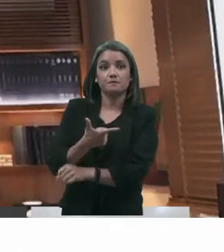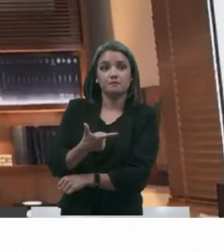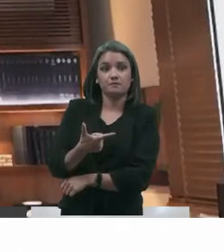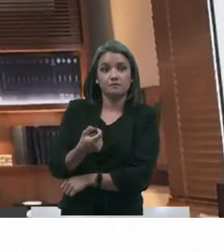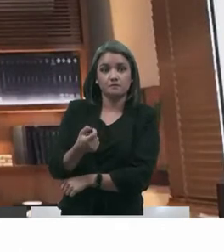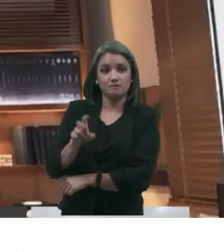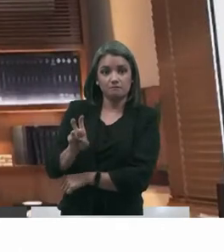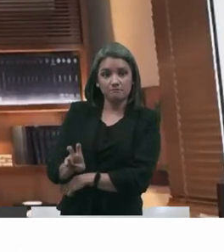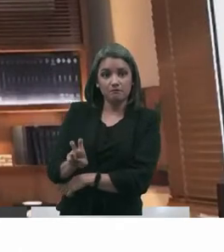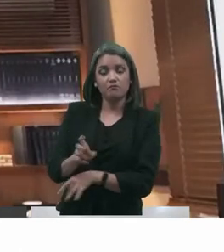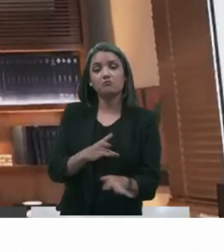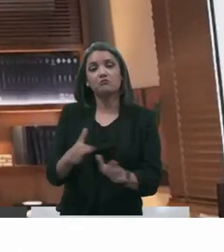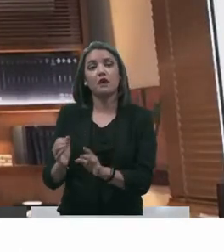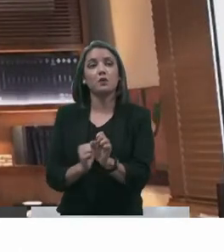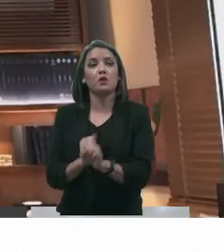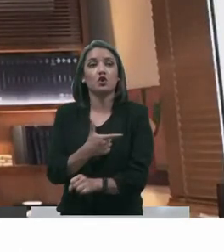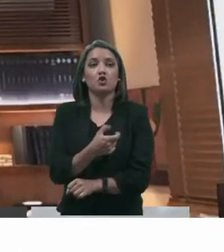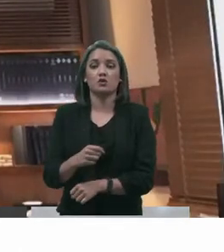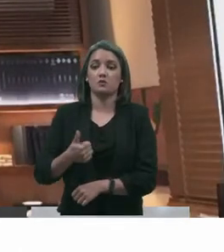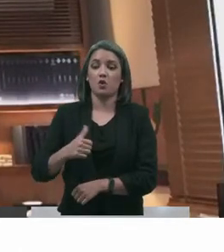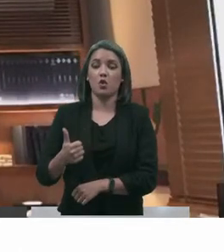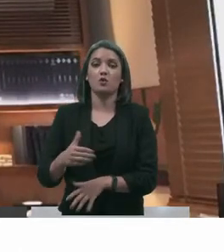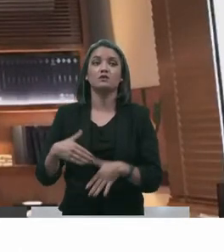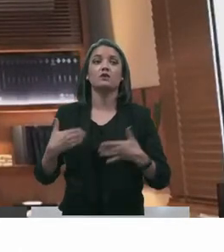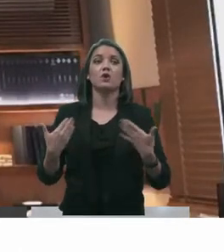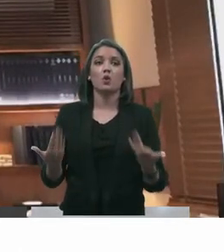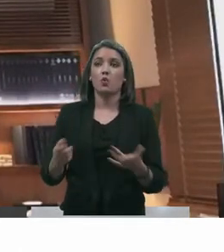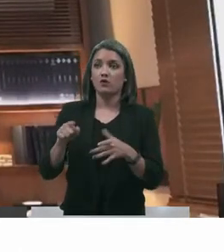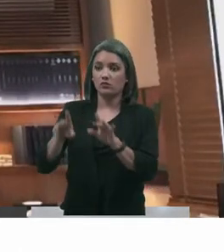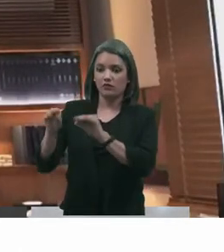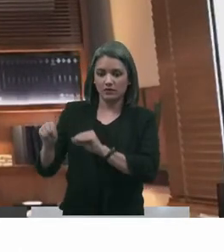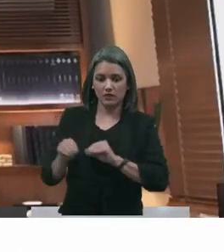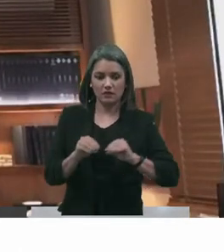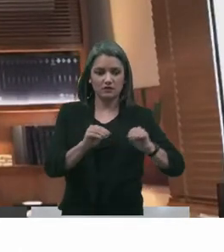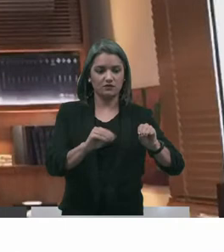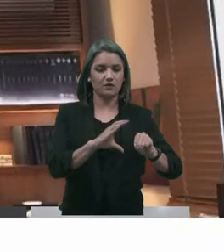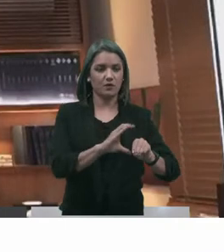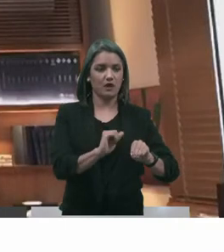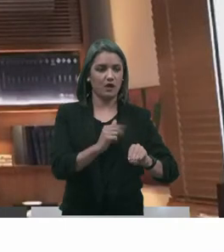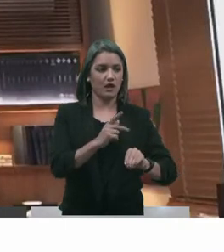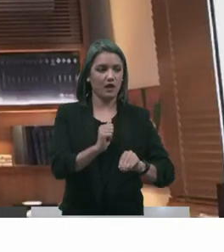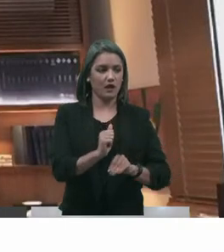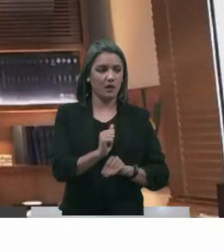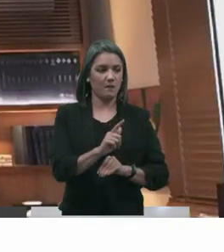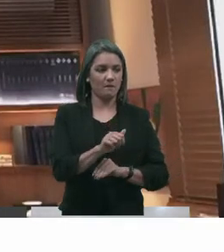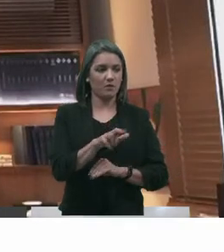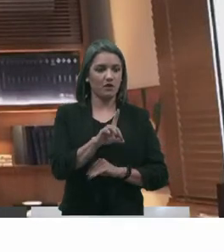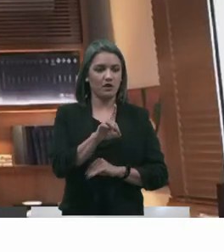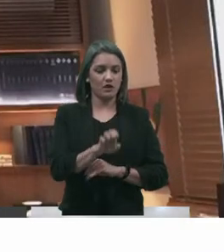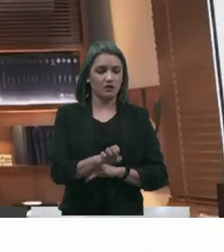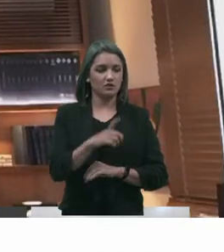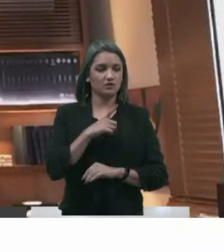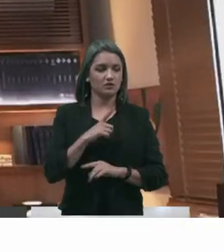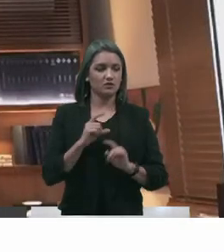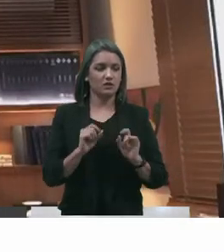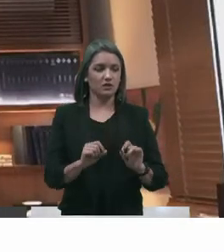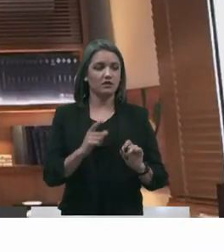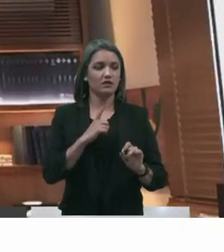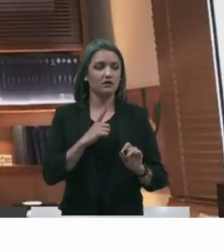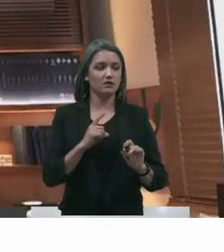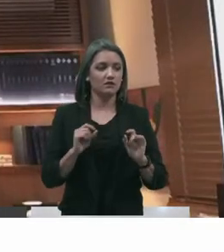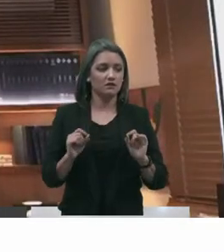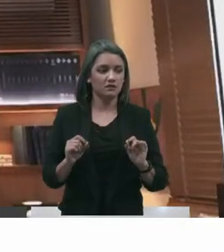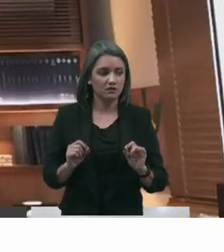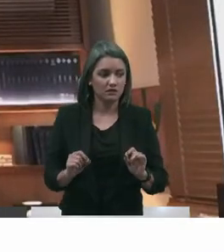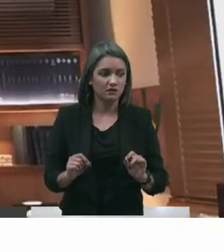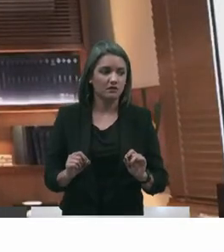em 2011, quando ele é transferido para a regional de Campo Grande, na sua mudança, essa estátua ela